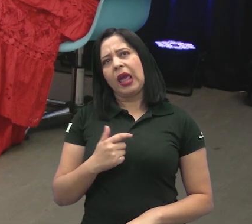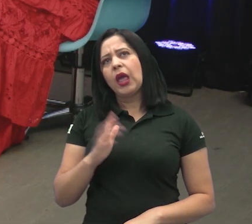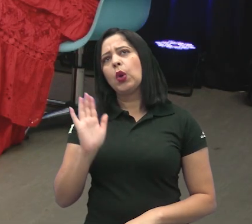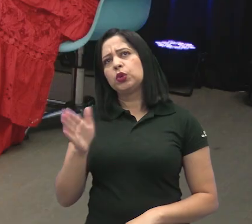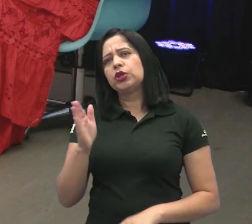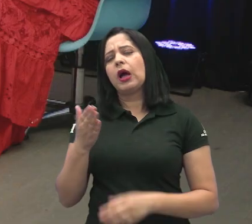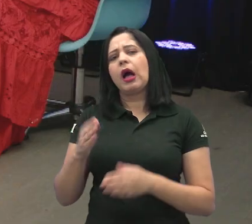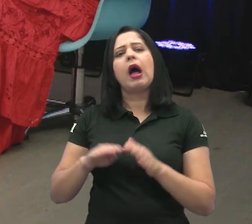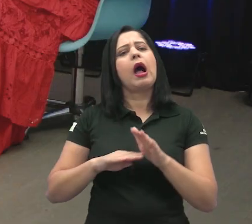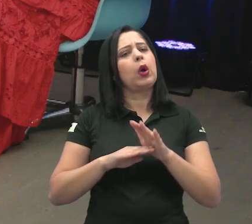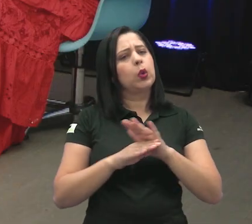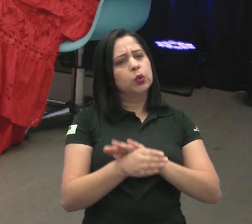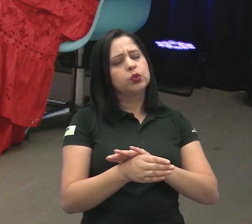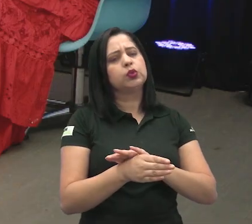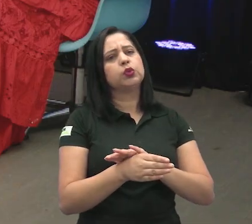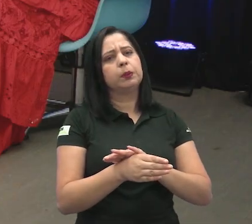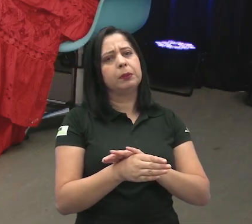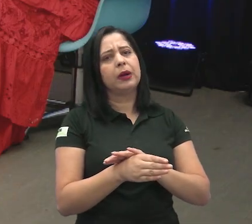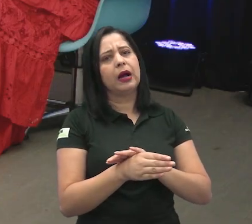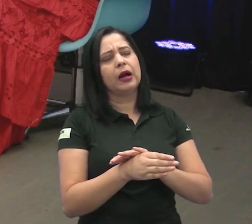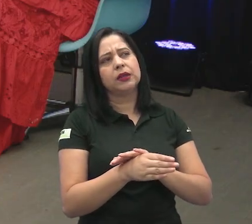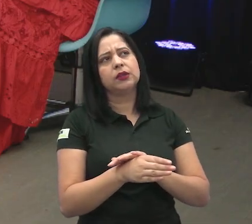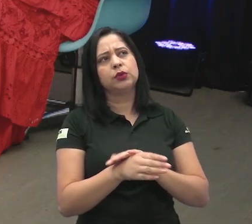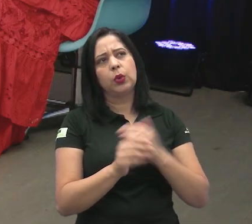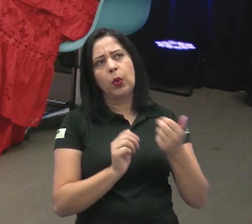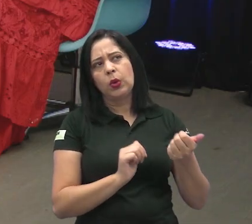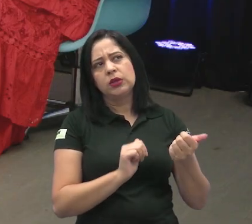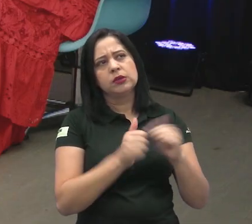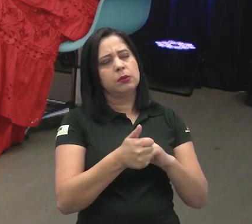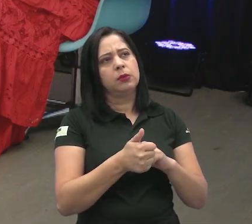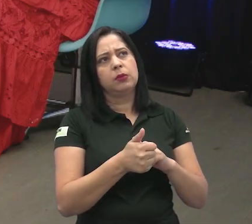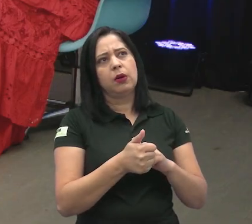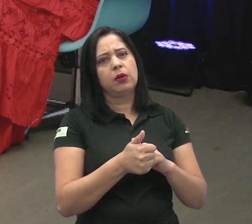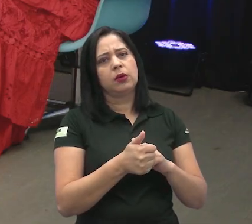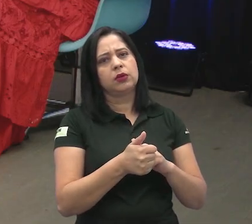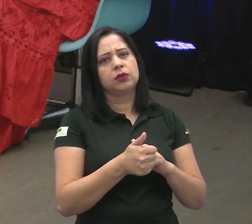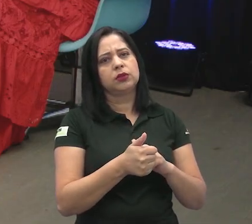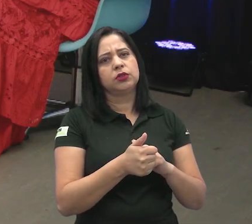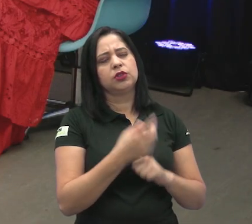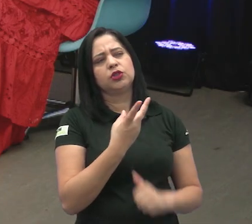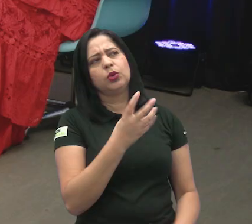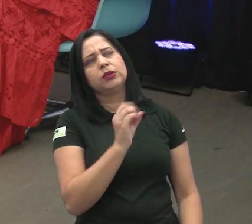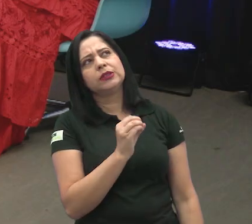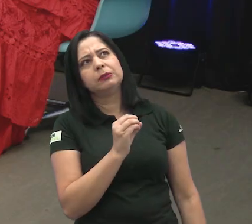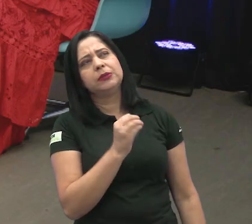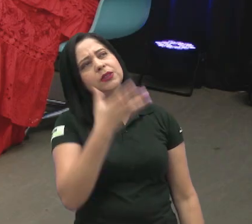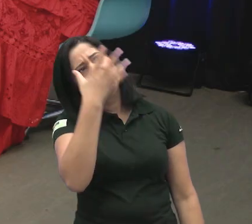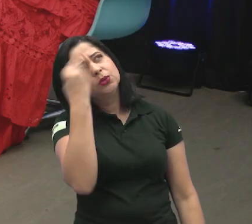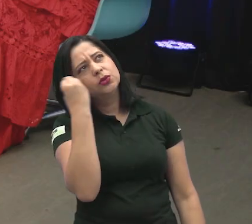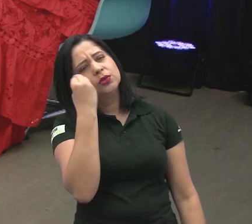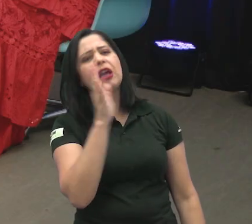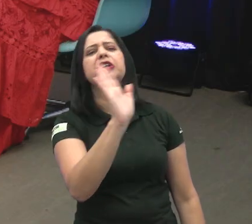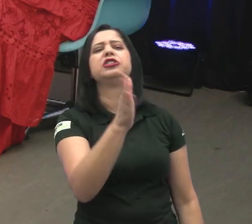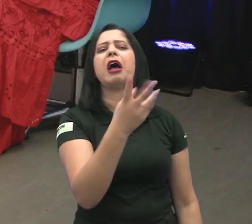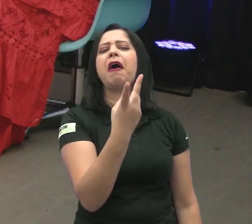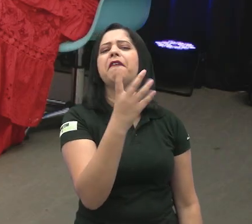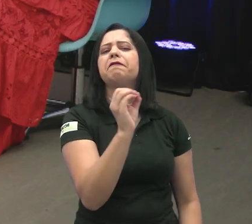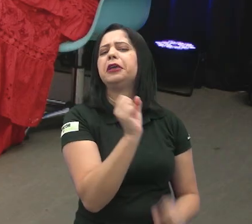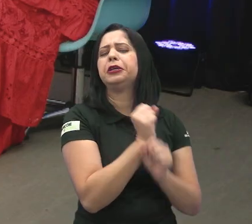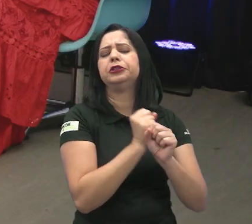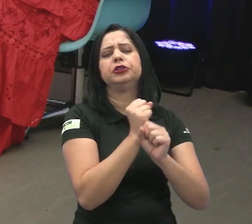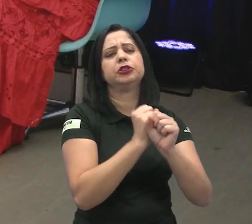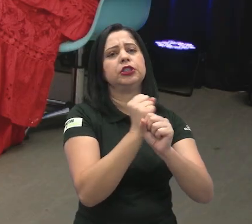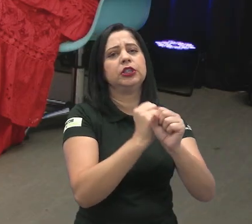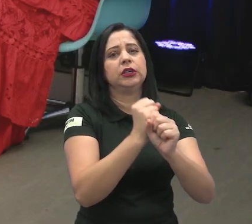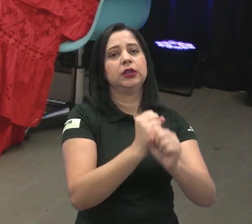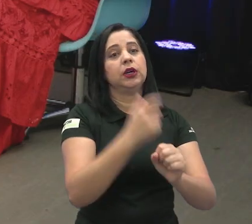né? Eu comecei em 2000 e... faz tanto tempo. Enfim, estou indo para 20 anos já de jornalismo